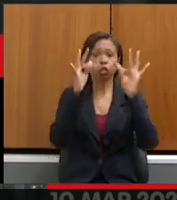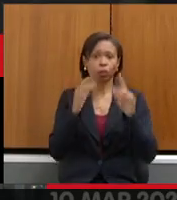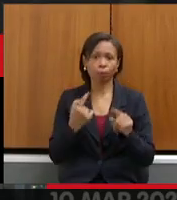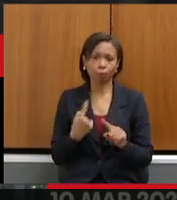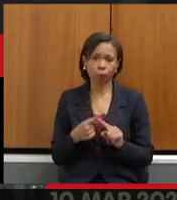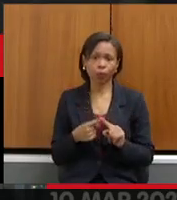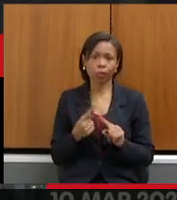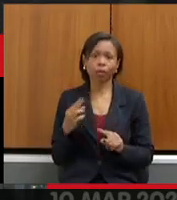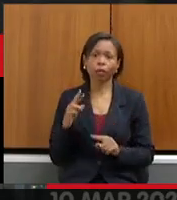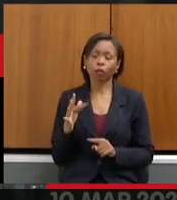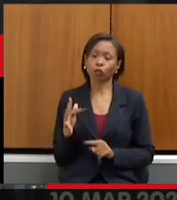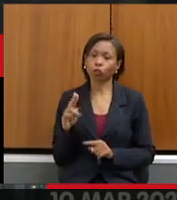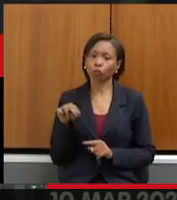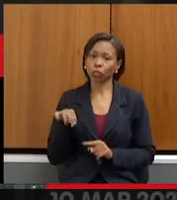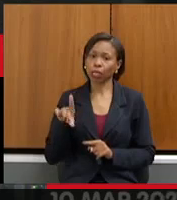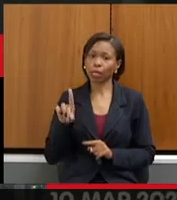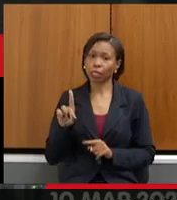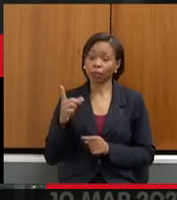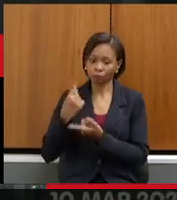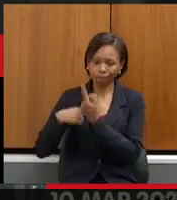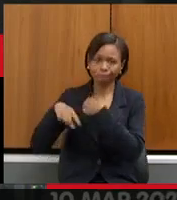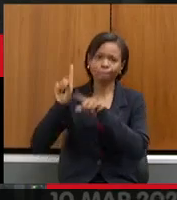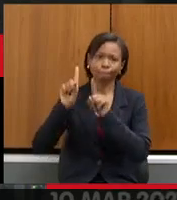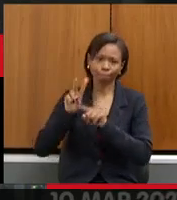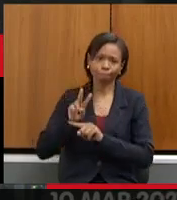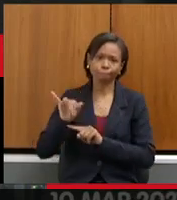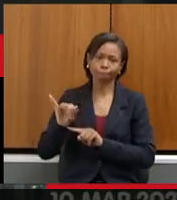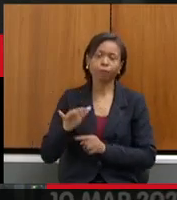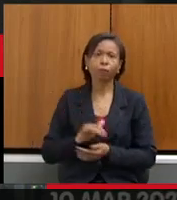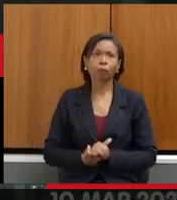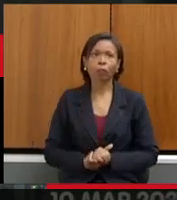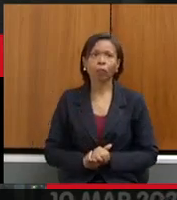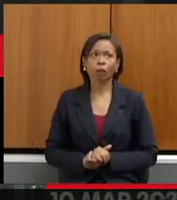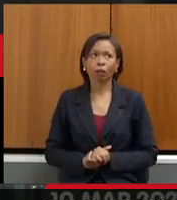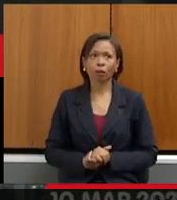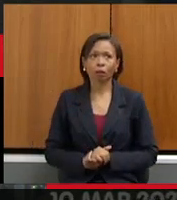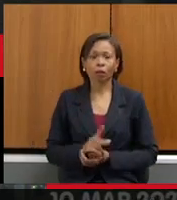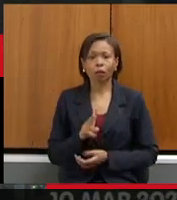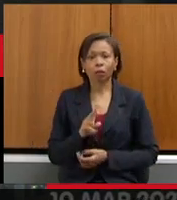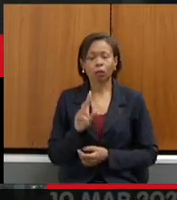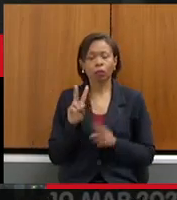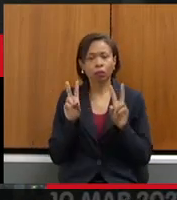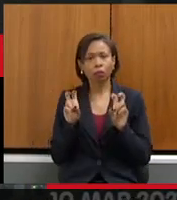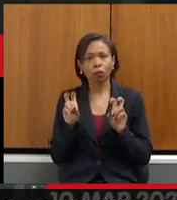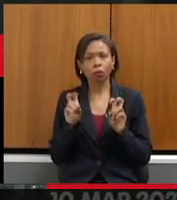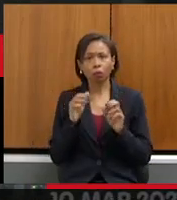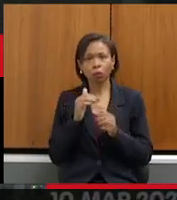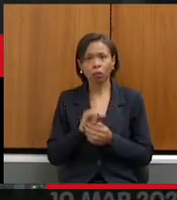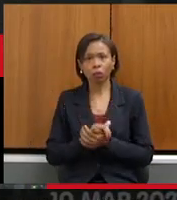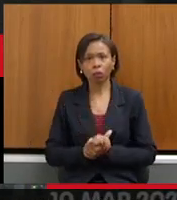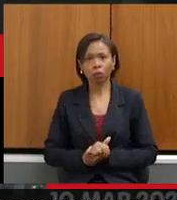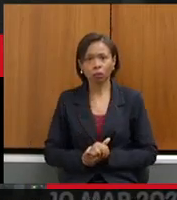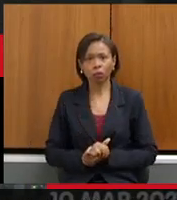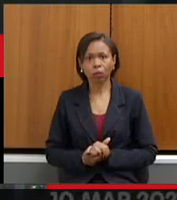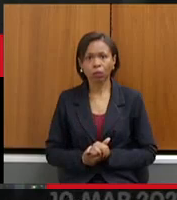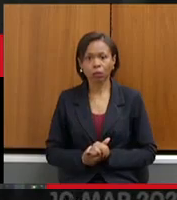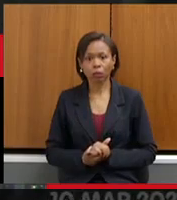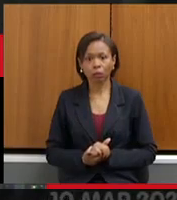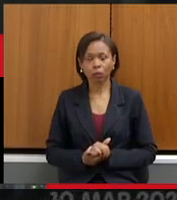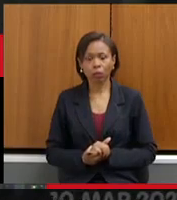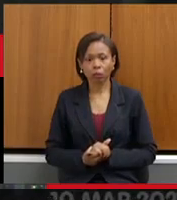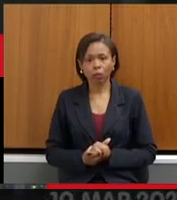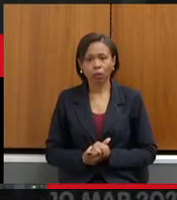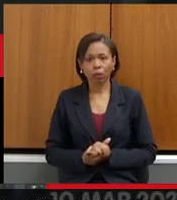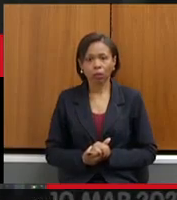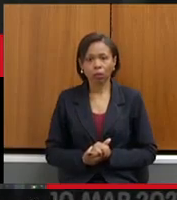elevada na a um outro patamar e em relação à comunicação né de uma forma geral para nós é muito importante e